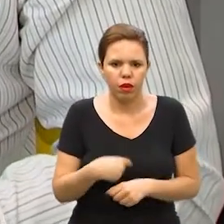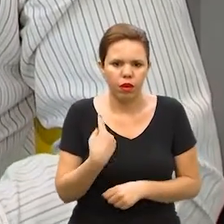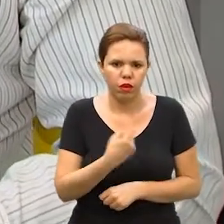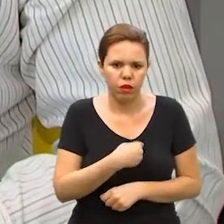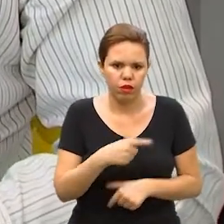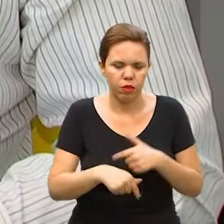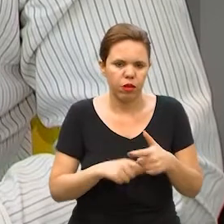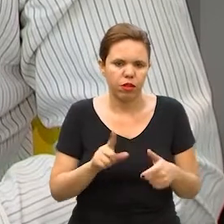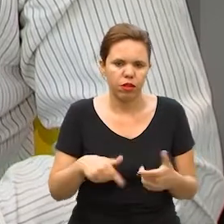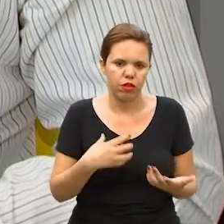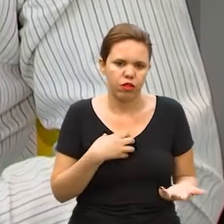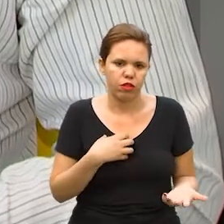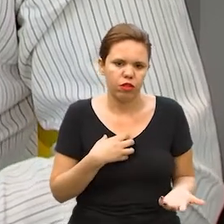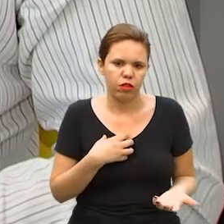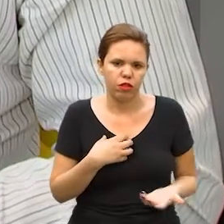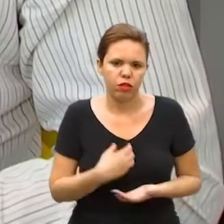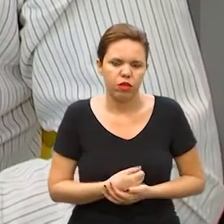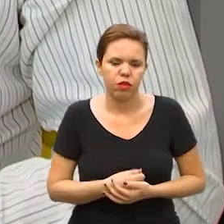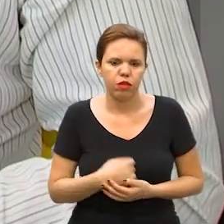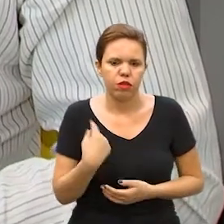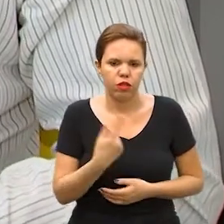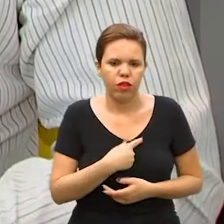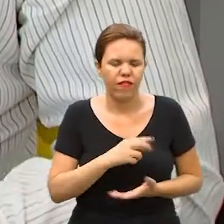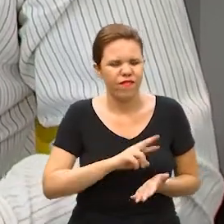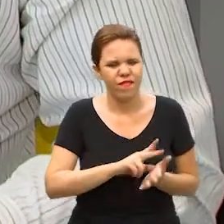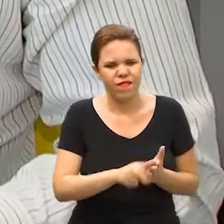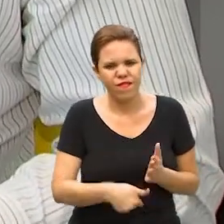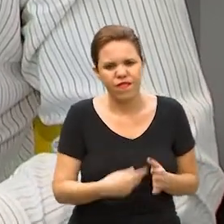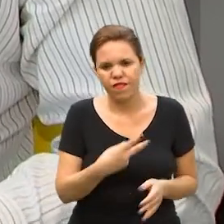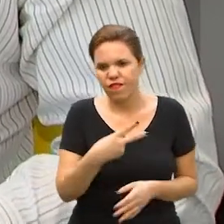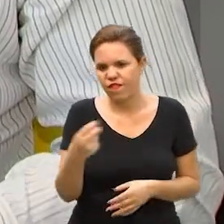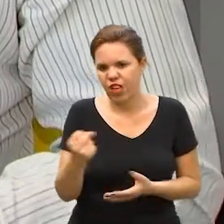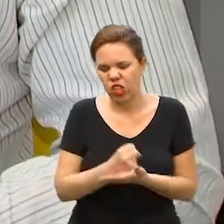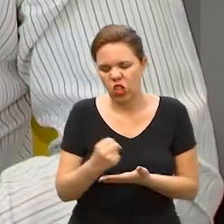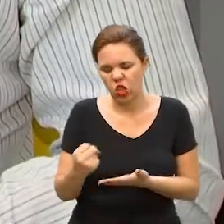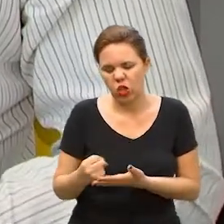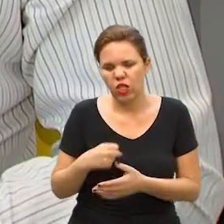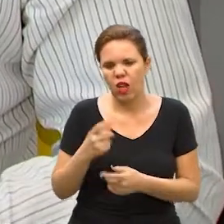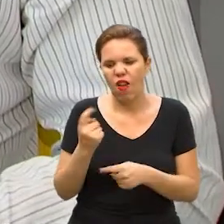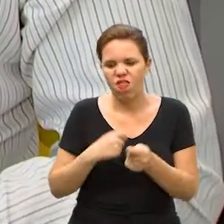atuou dessa forma. Inclusive fechamos mais de 20 contratos assim.